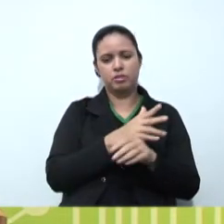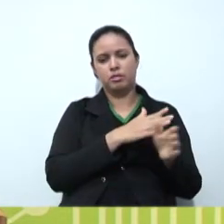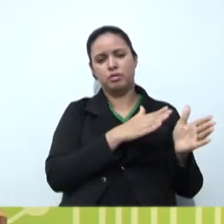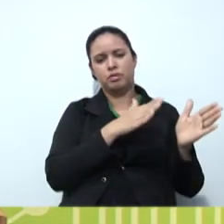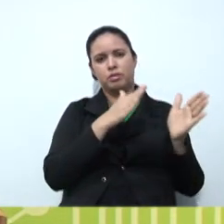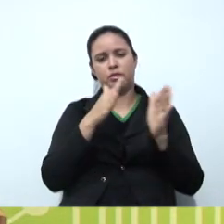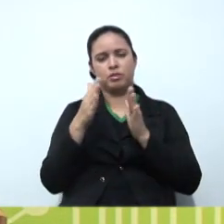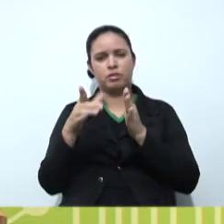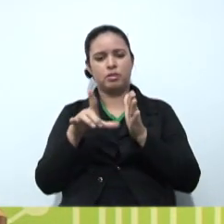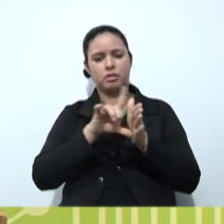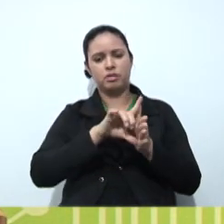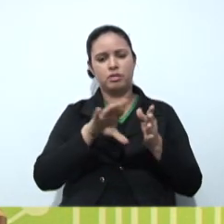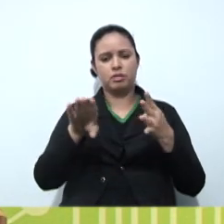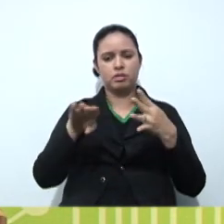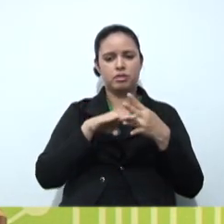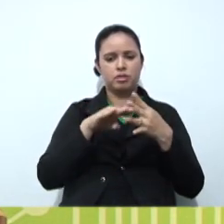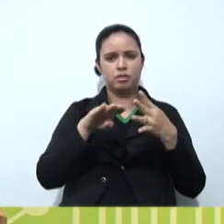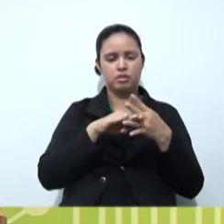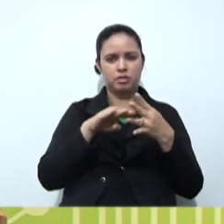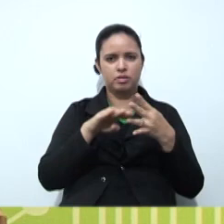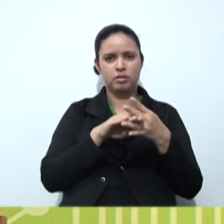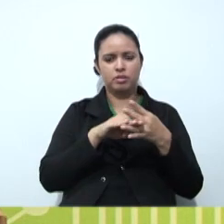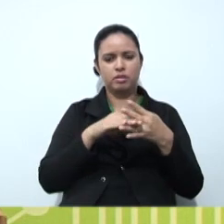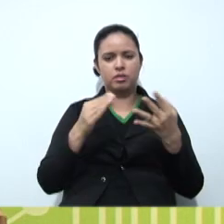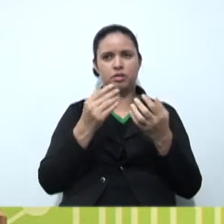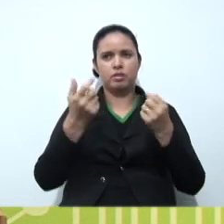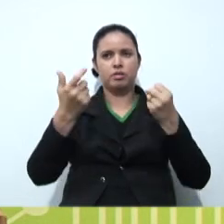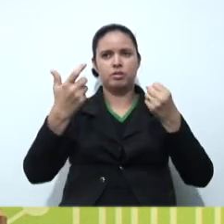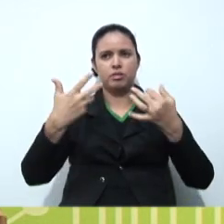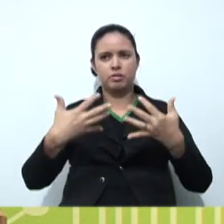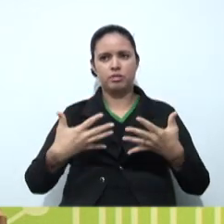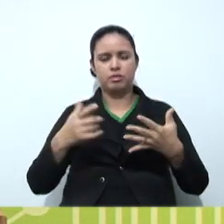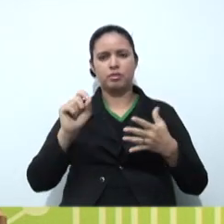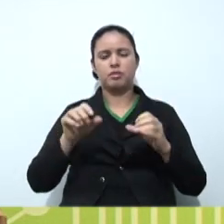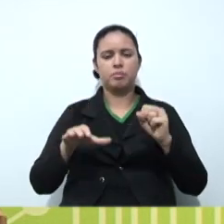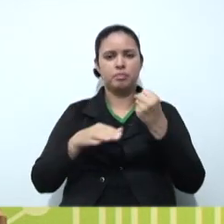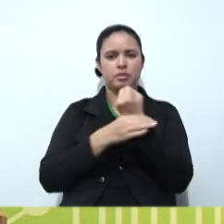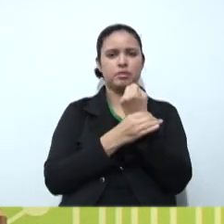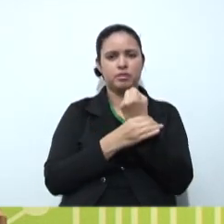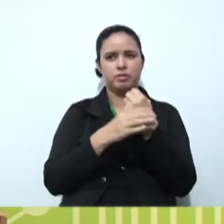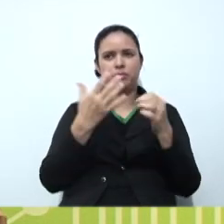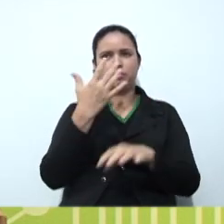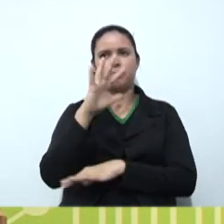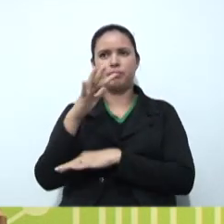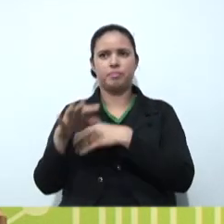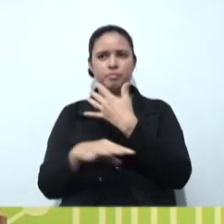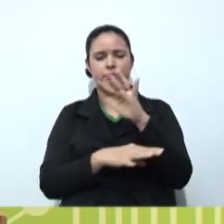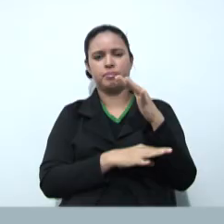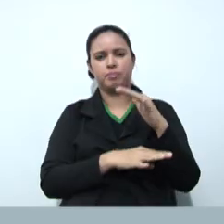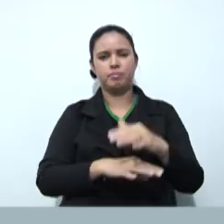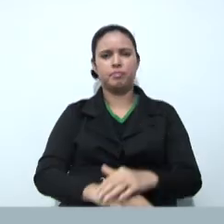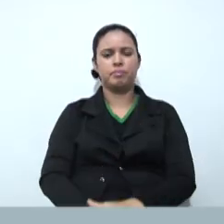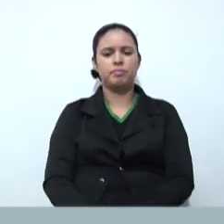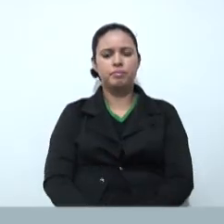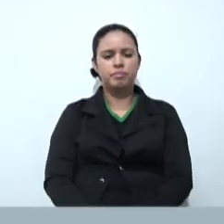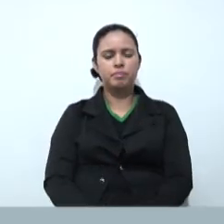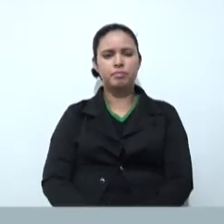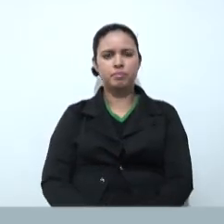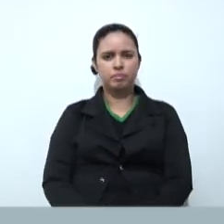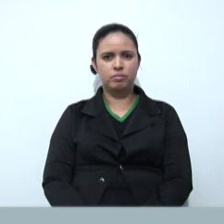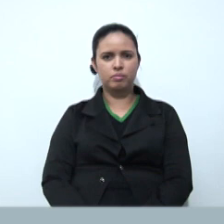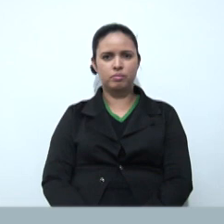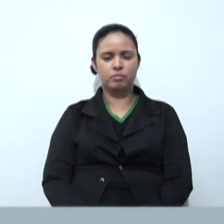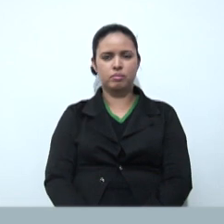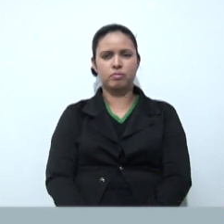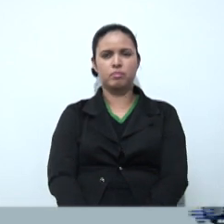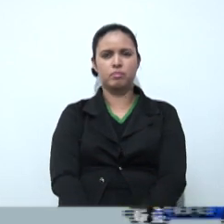irmos para o intervalo, tem mais uma externa aí, que vai falar sobre ações e preservação ambiental. Por favor. O